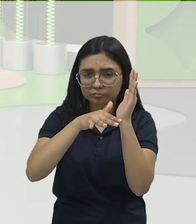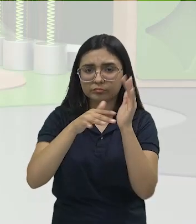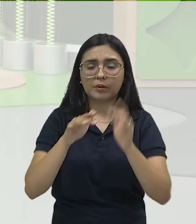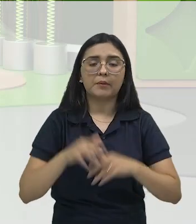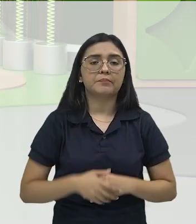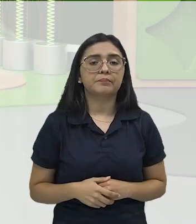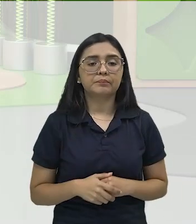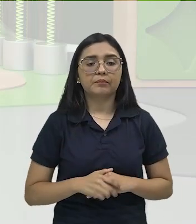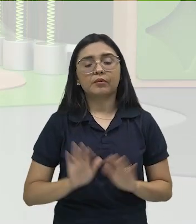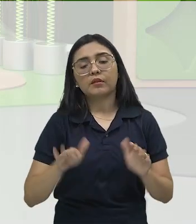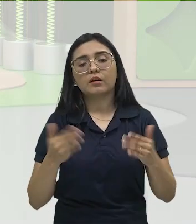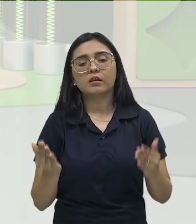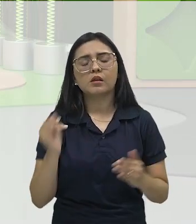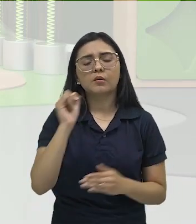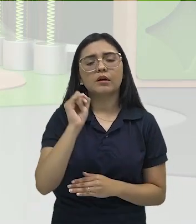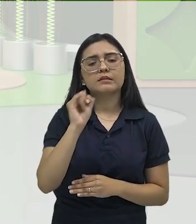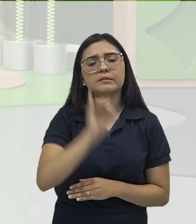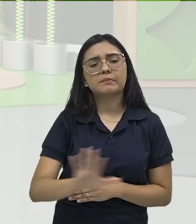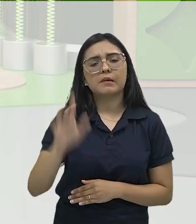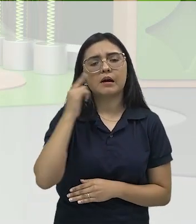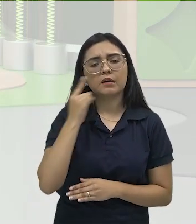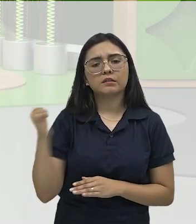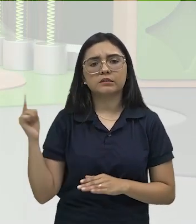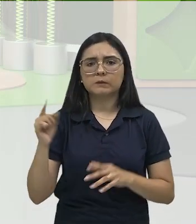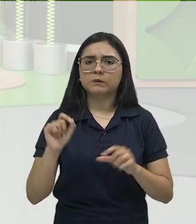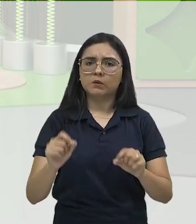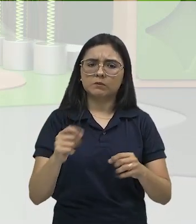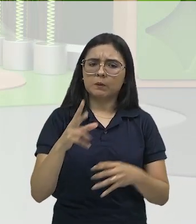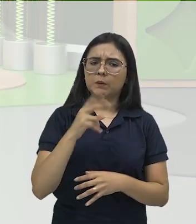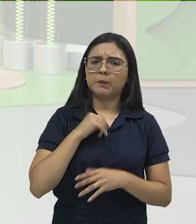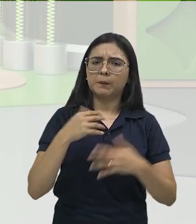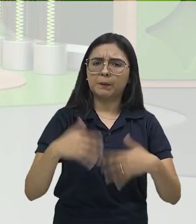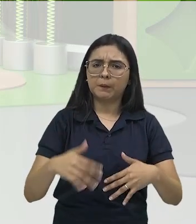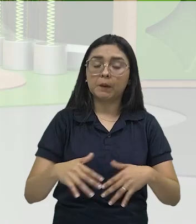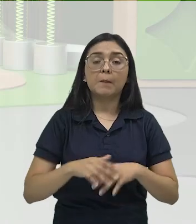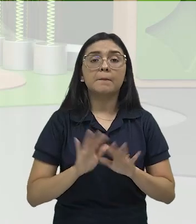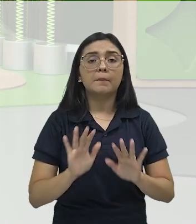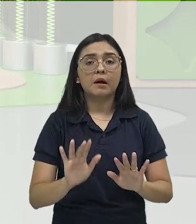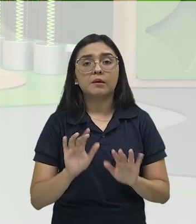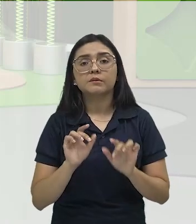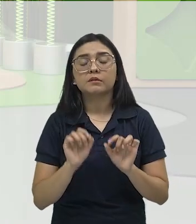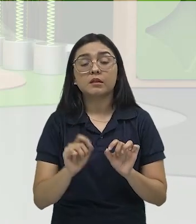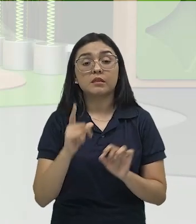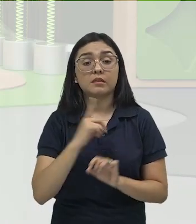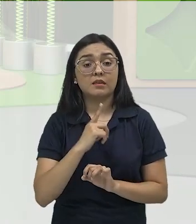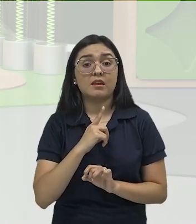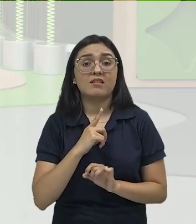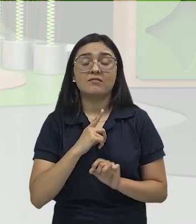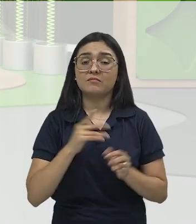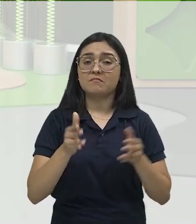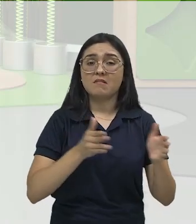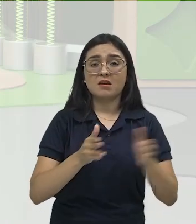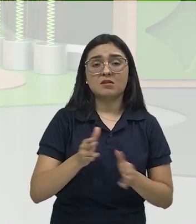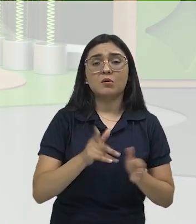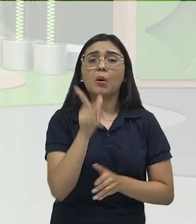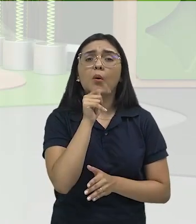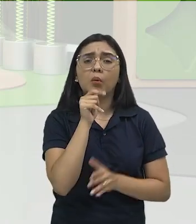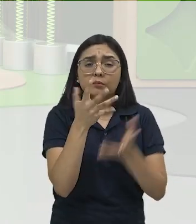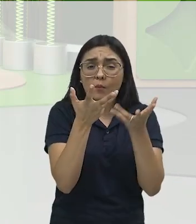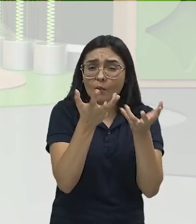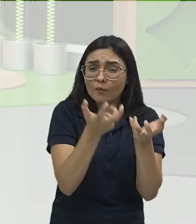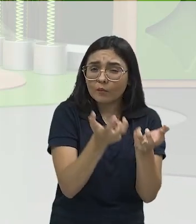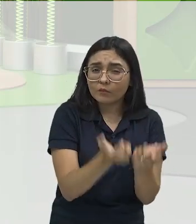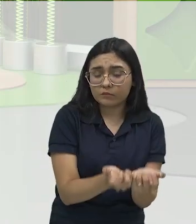né? E essas imagens, elas assustam, certo? Mas também tivemos secas severas,